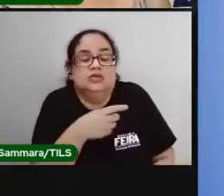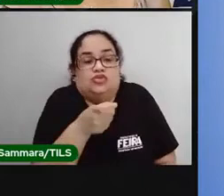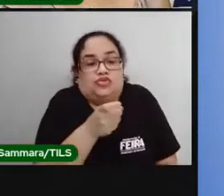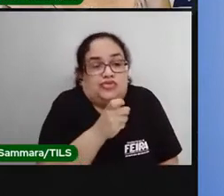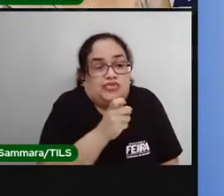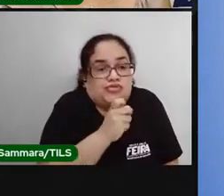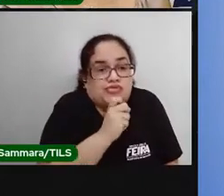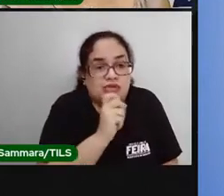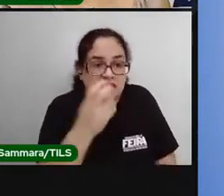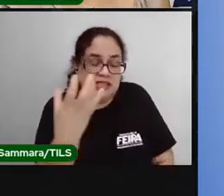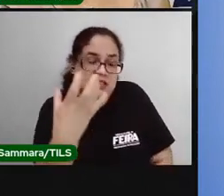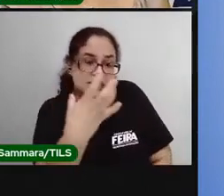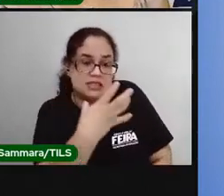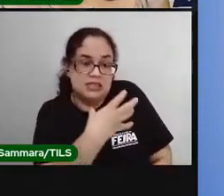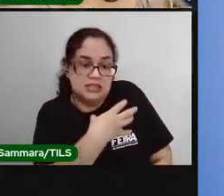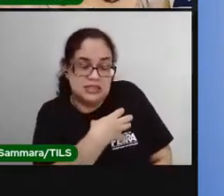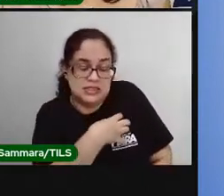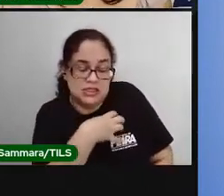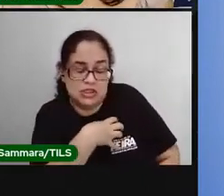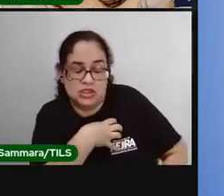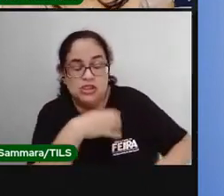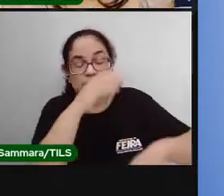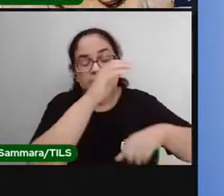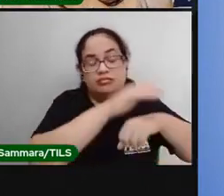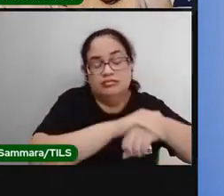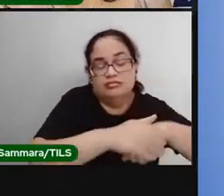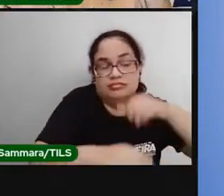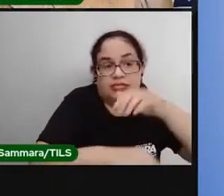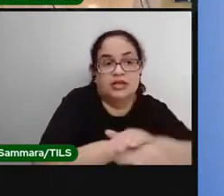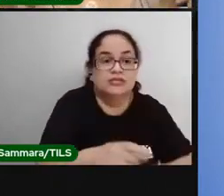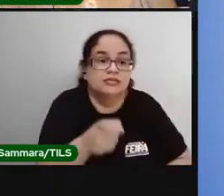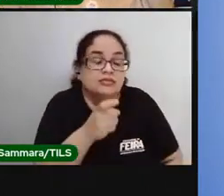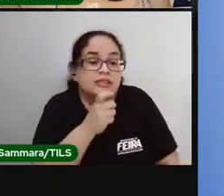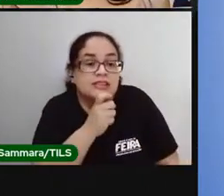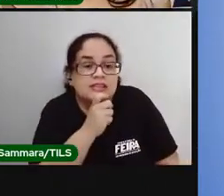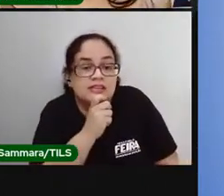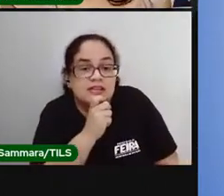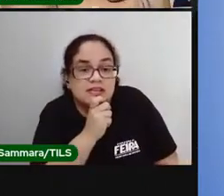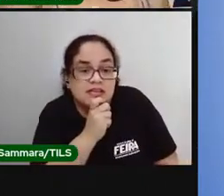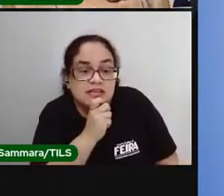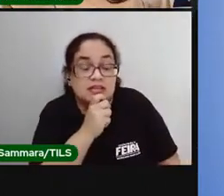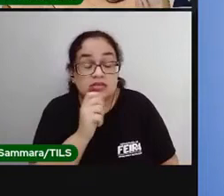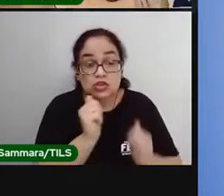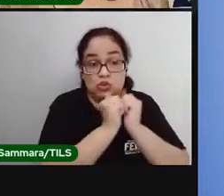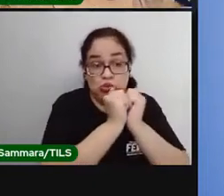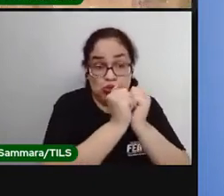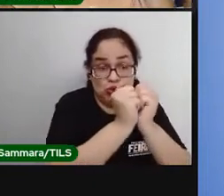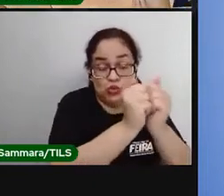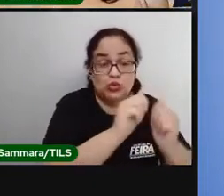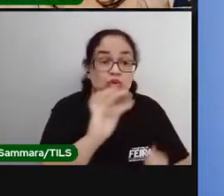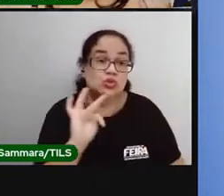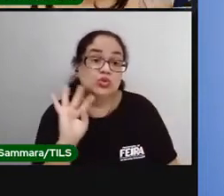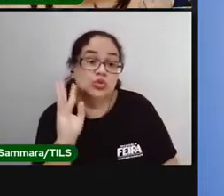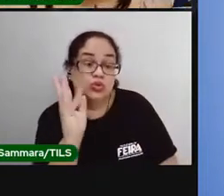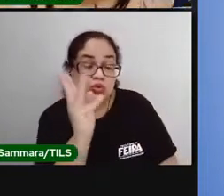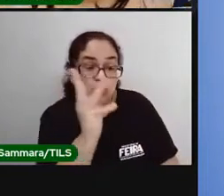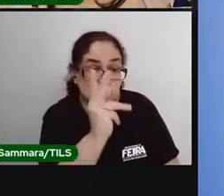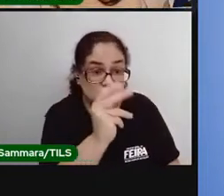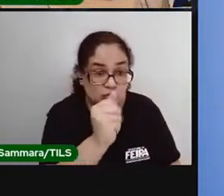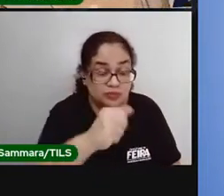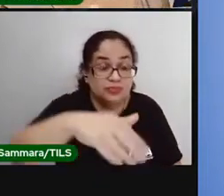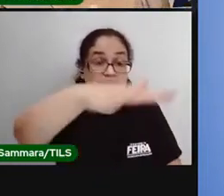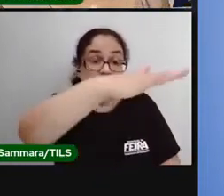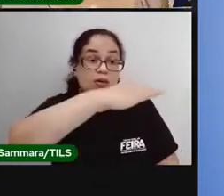vou sentir ali, né, através do tato, já vou sentir o frio daquela paisagem, que vem acompanhado com todos os elementos de uma paisagem